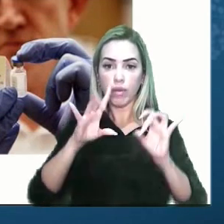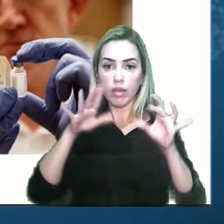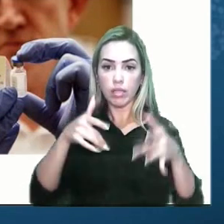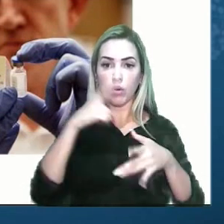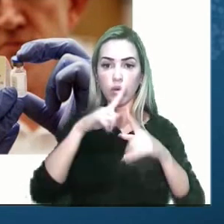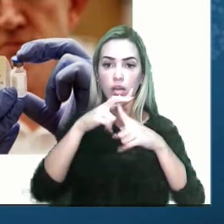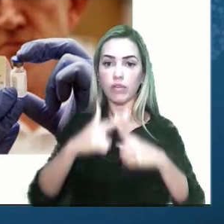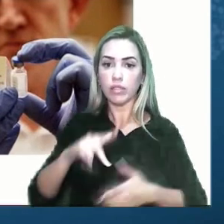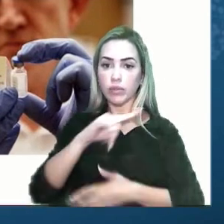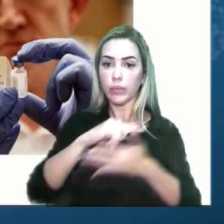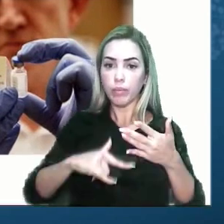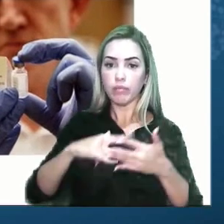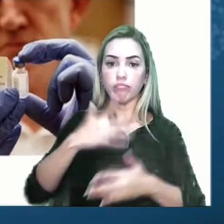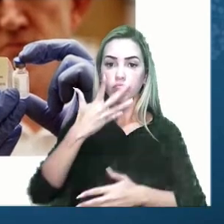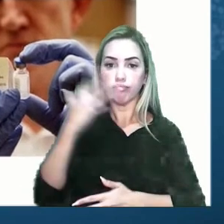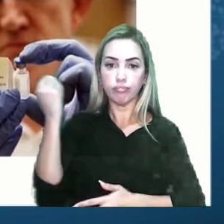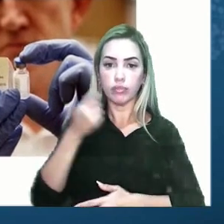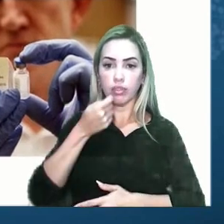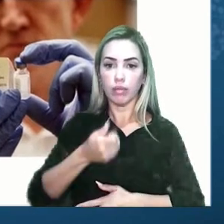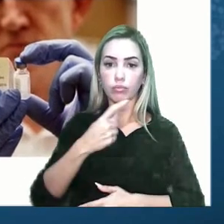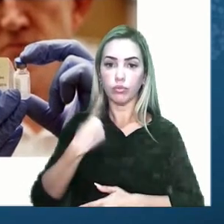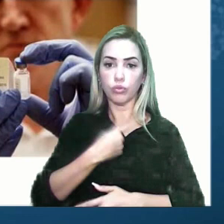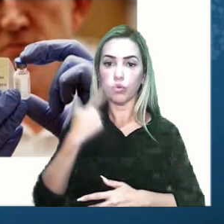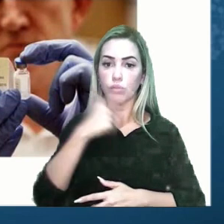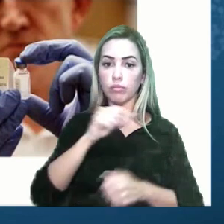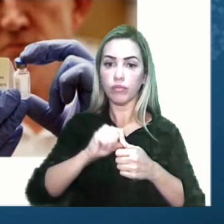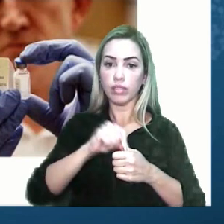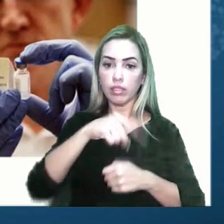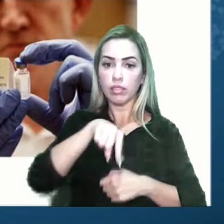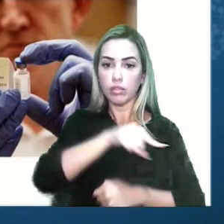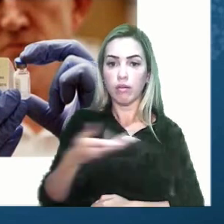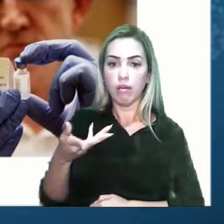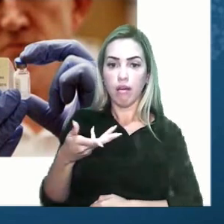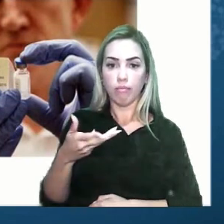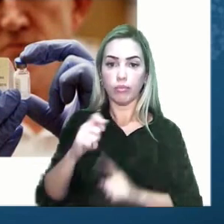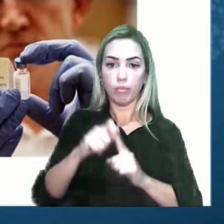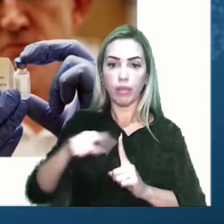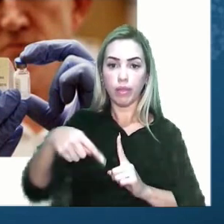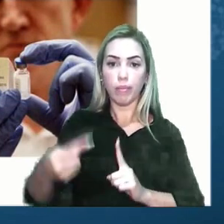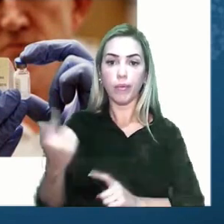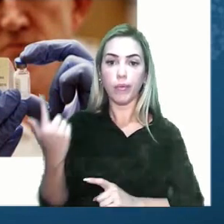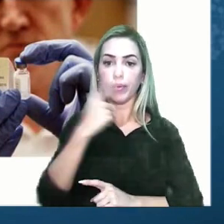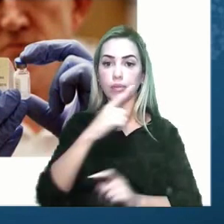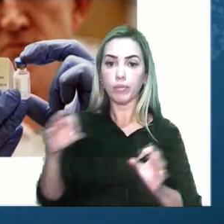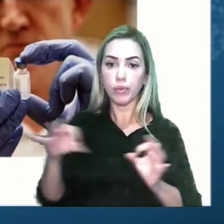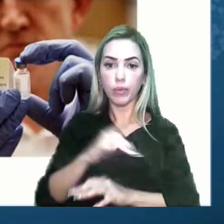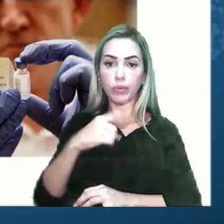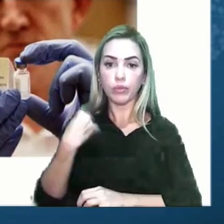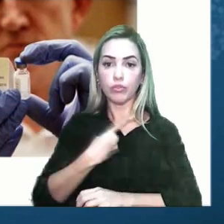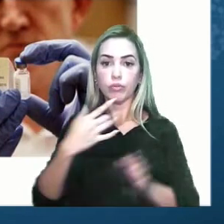revisar os documentos com a maior velocidade possível, fizemos isso muito rapidamente. Um mês depois de nós